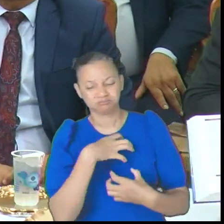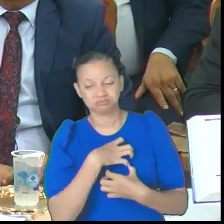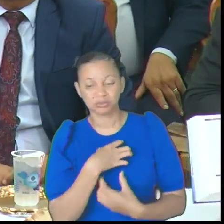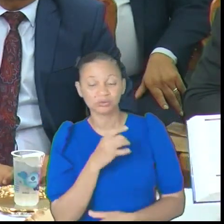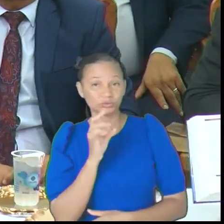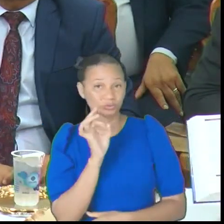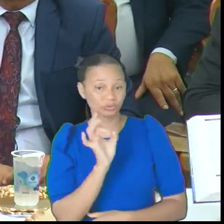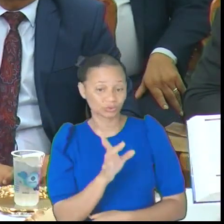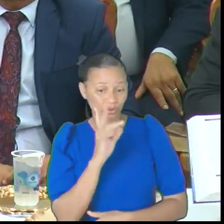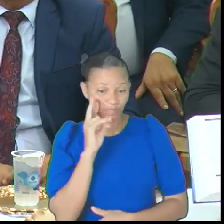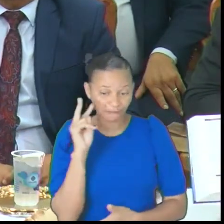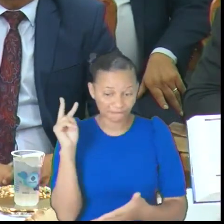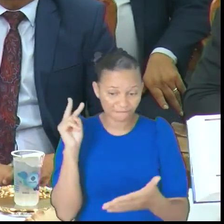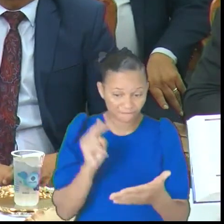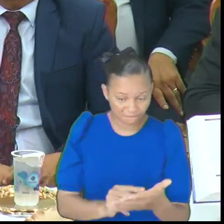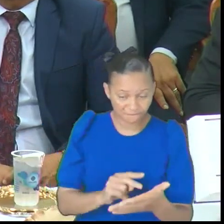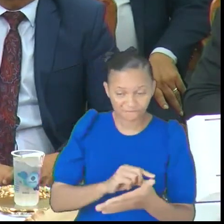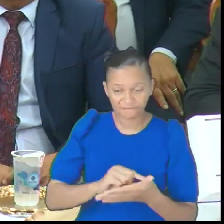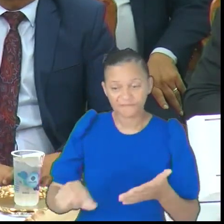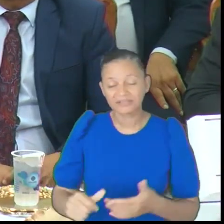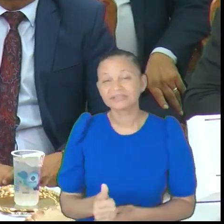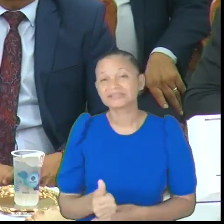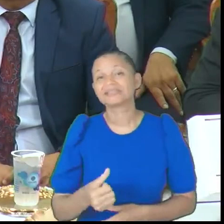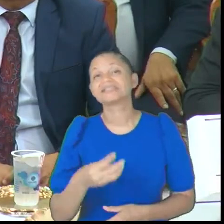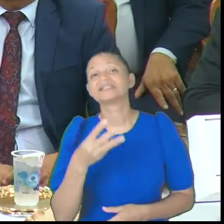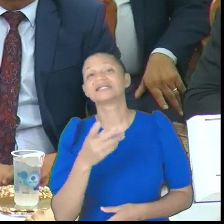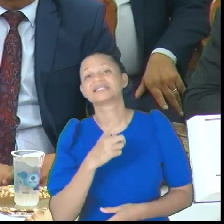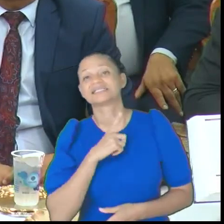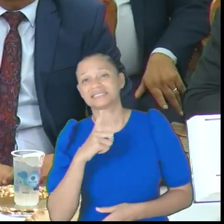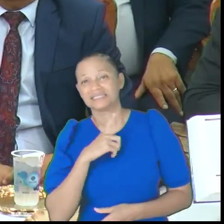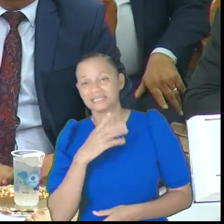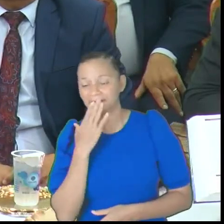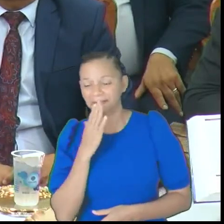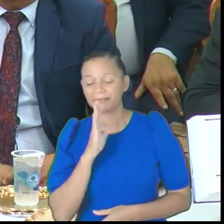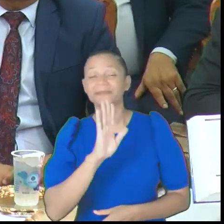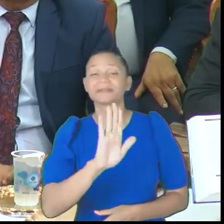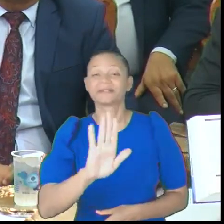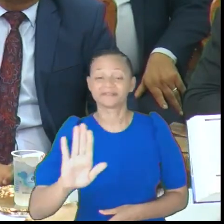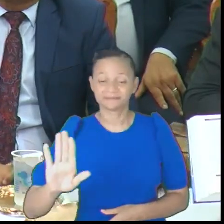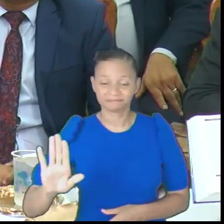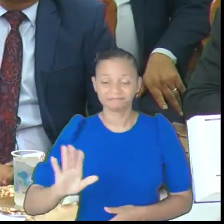Só que quando a gente vira para o versículo 13, nós temos uma promessa.